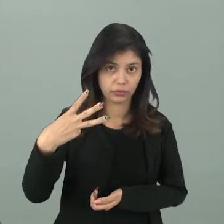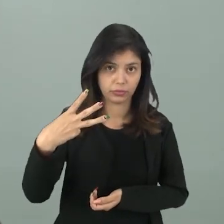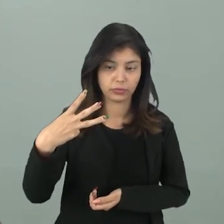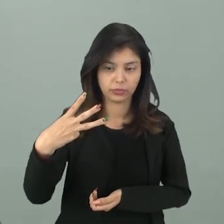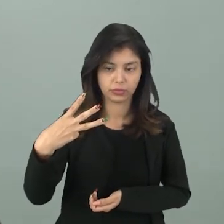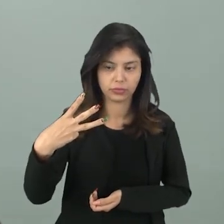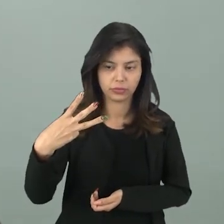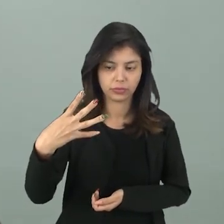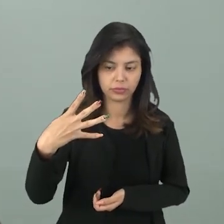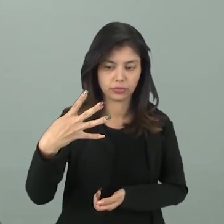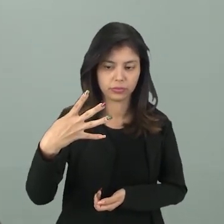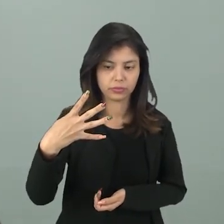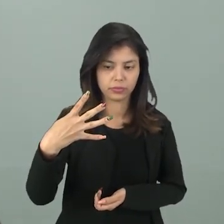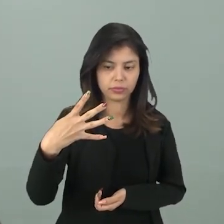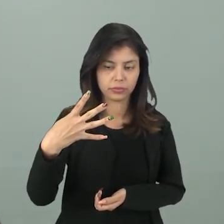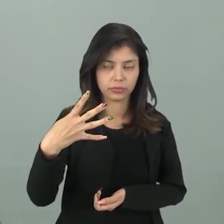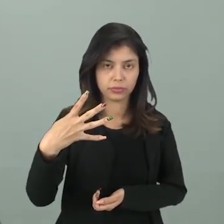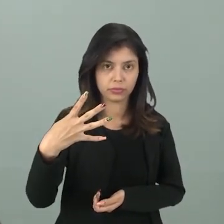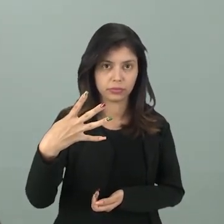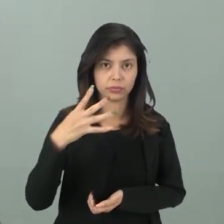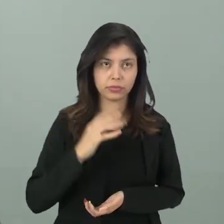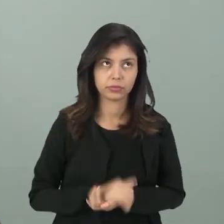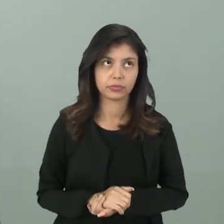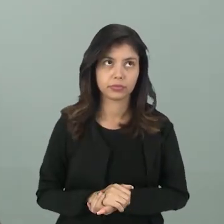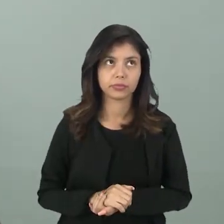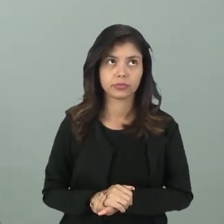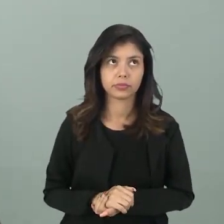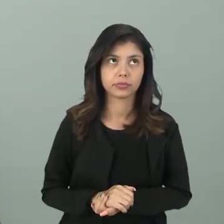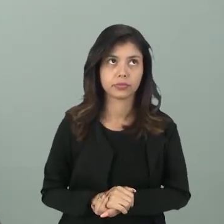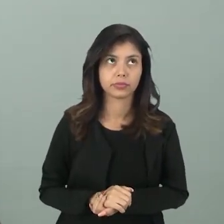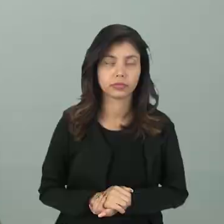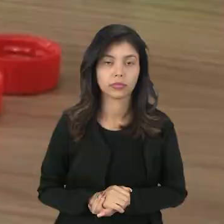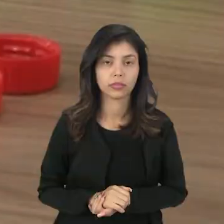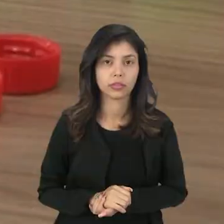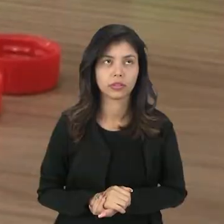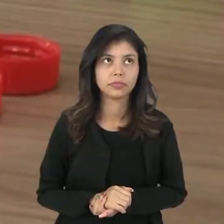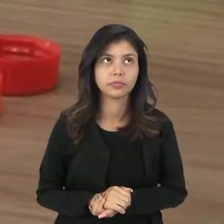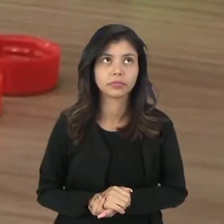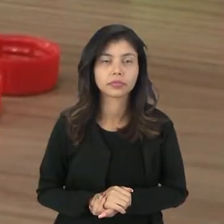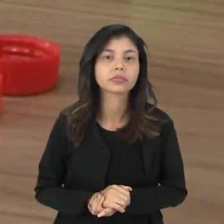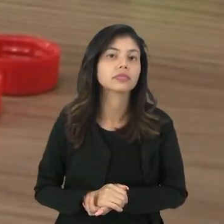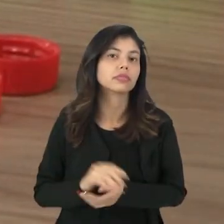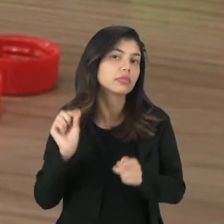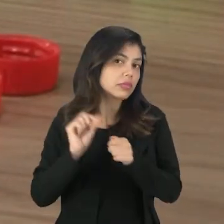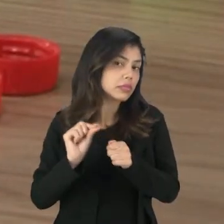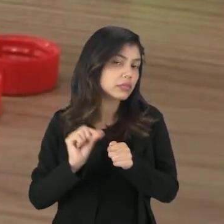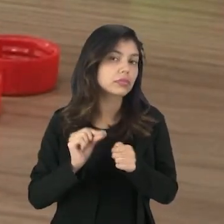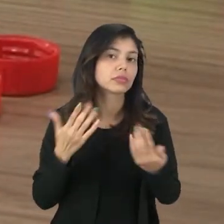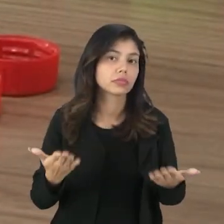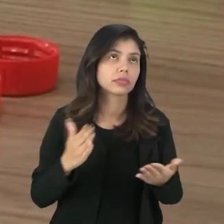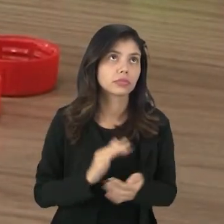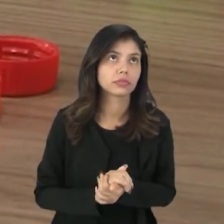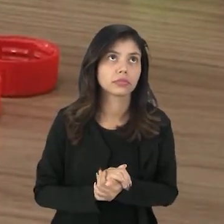2, 3, 4 votos, certo? Então, nós vamos fazer a